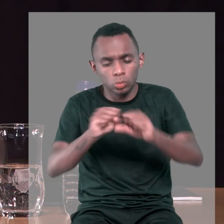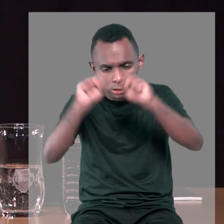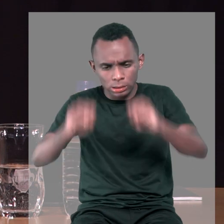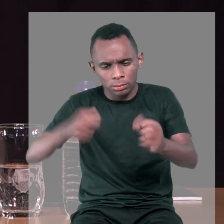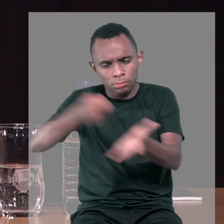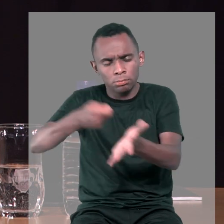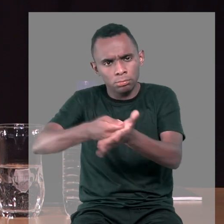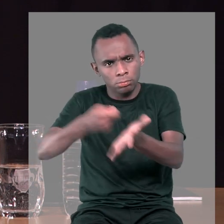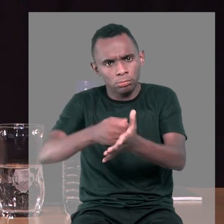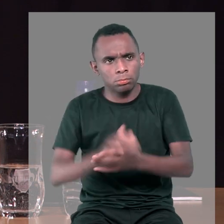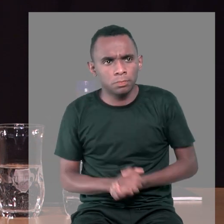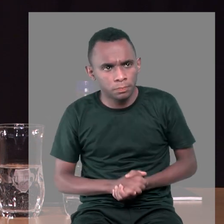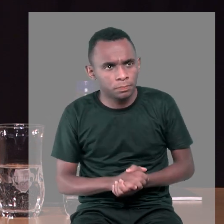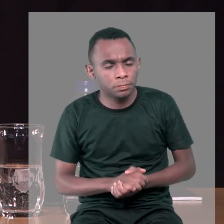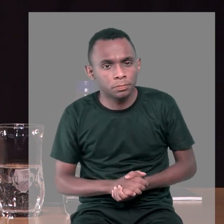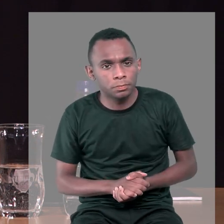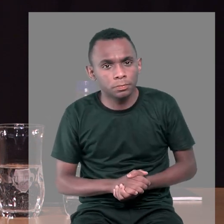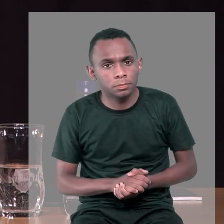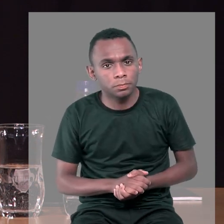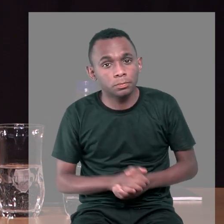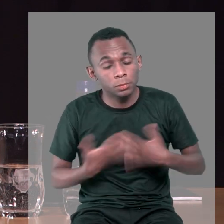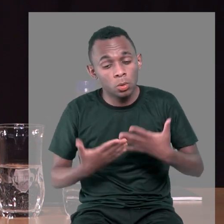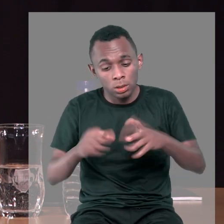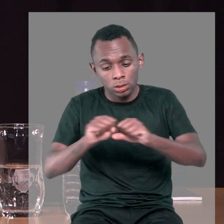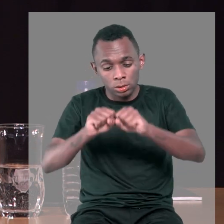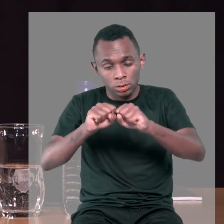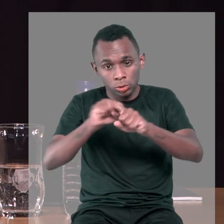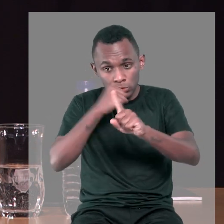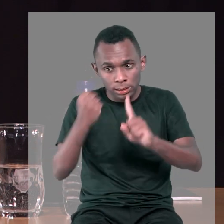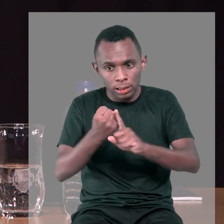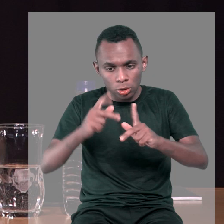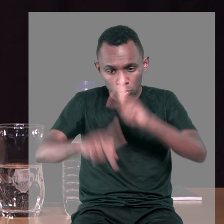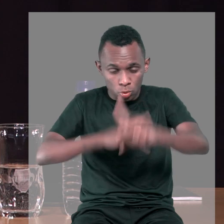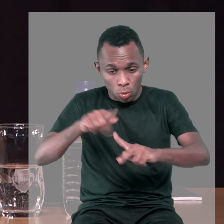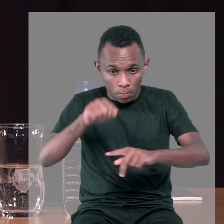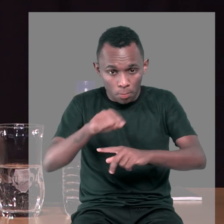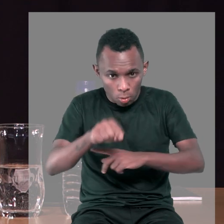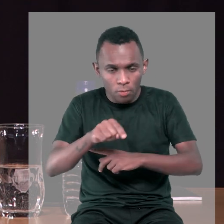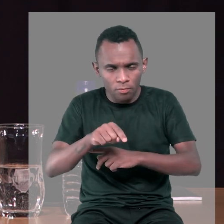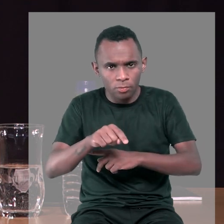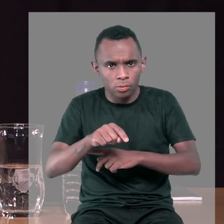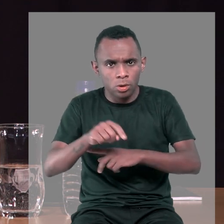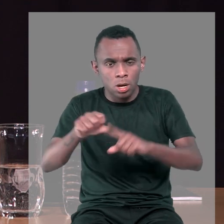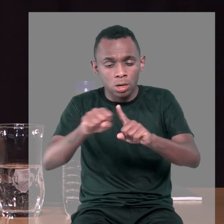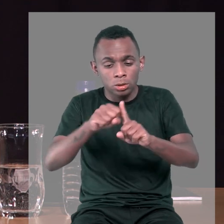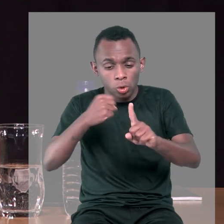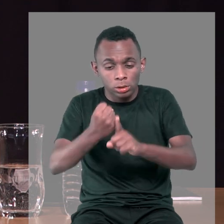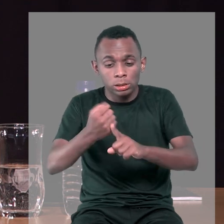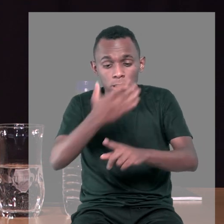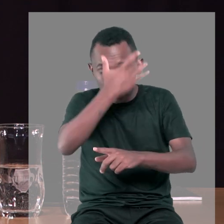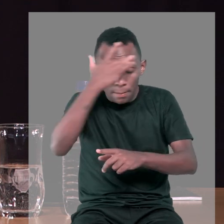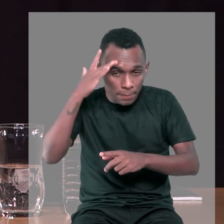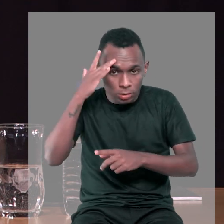legião, pessoas como Eichmann constituem um número expressivo, a sociedade de massa contém em si, ela